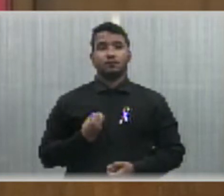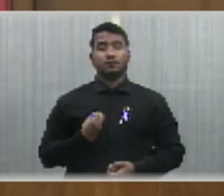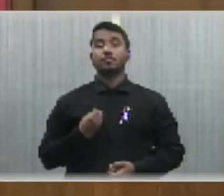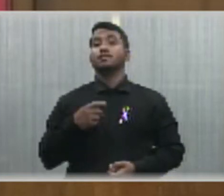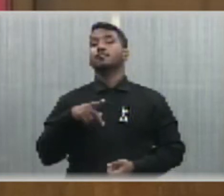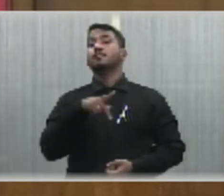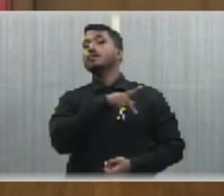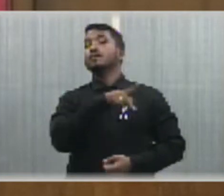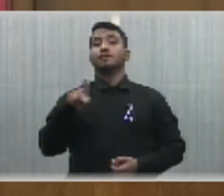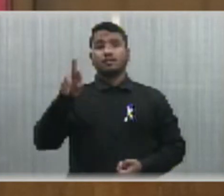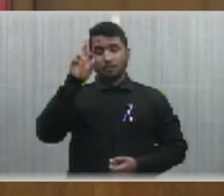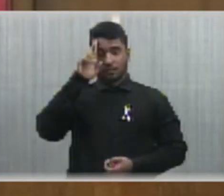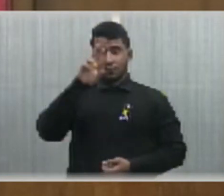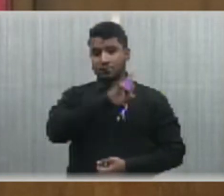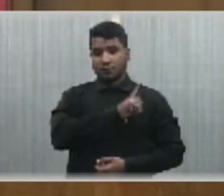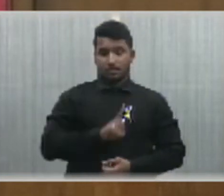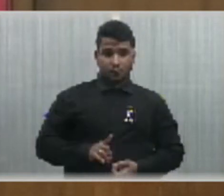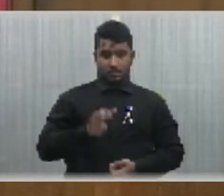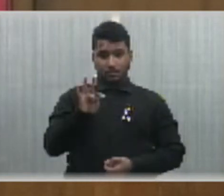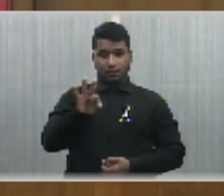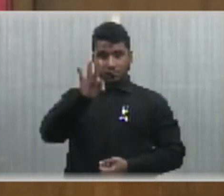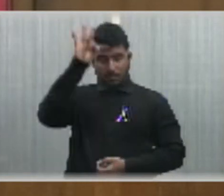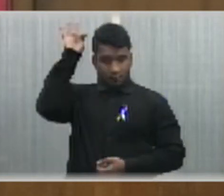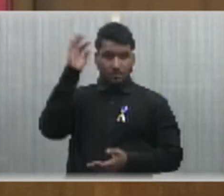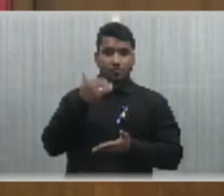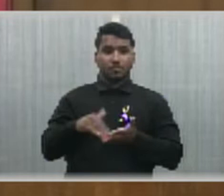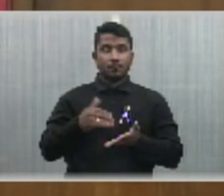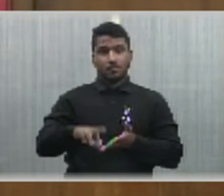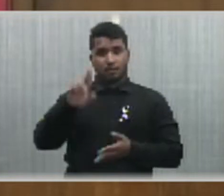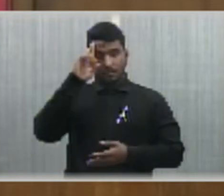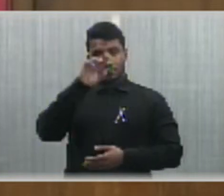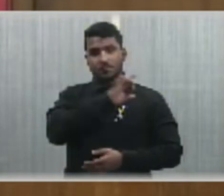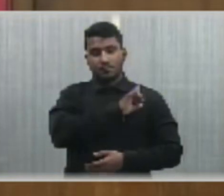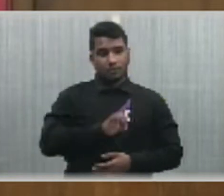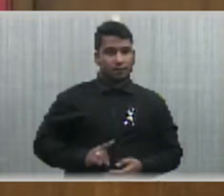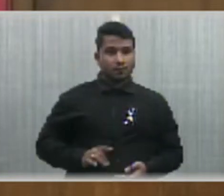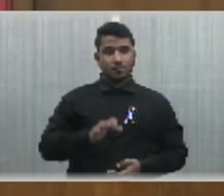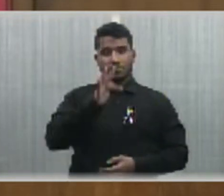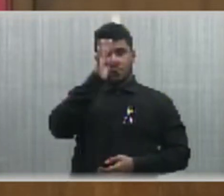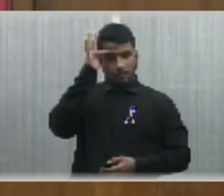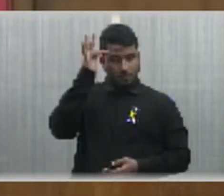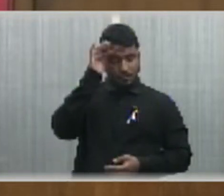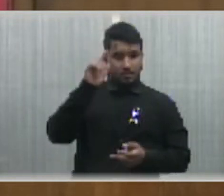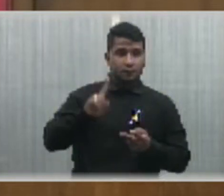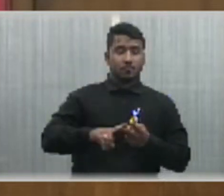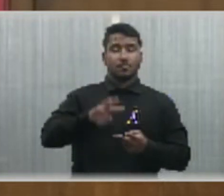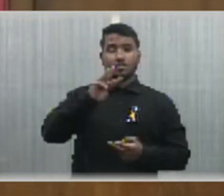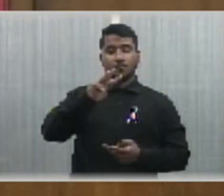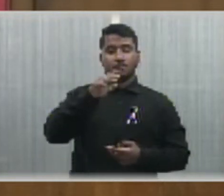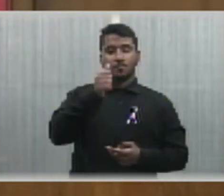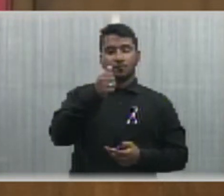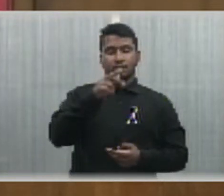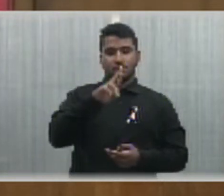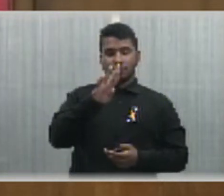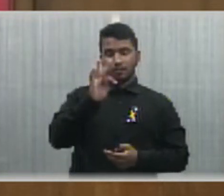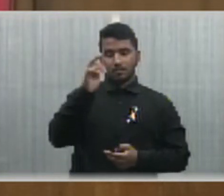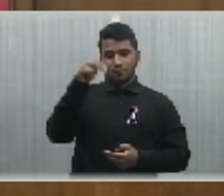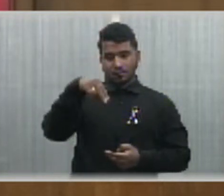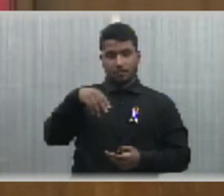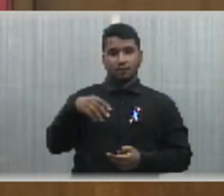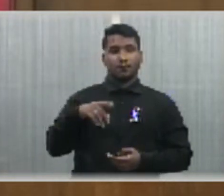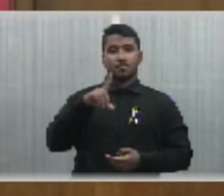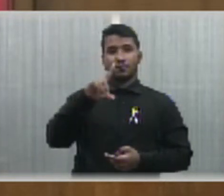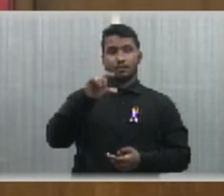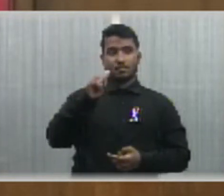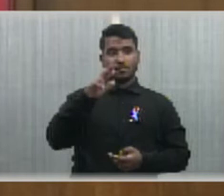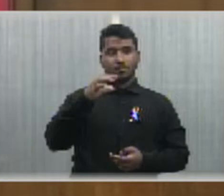Presidida pelo senhor presidente Temístocles Filho e secretariada pelos senhores deputados Franzé Silva e Marto Santos, Farto Lacerda,